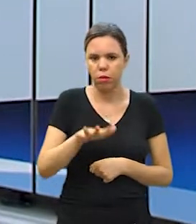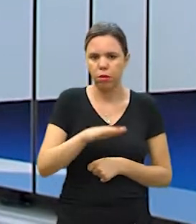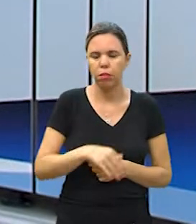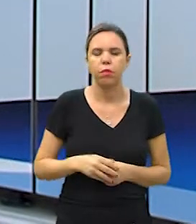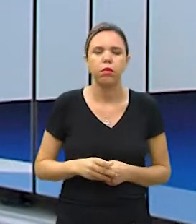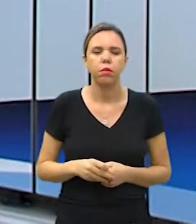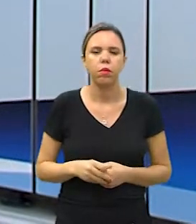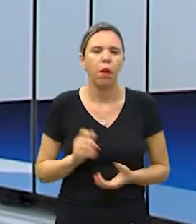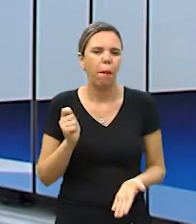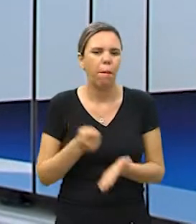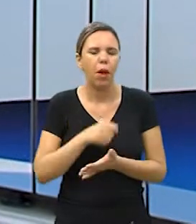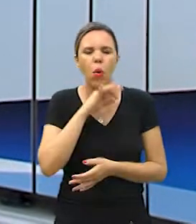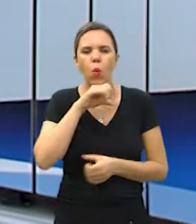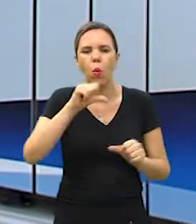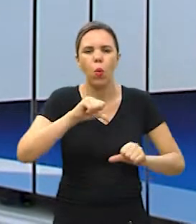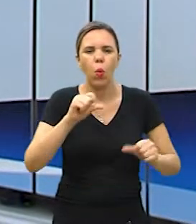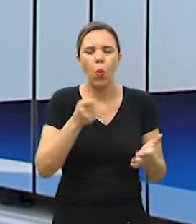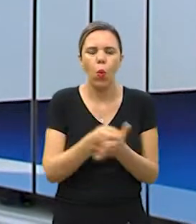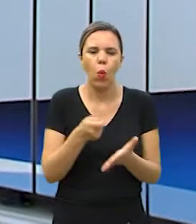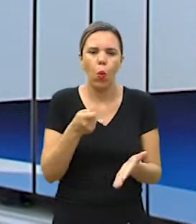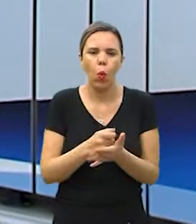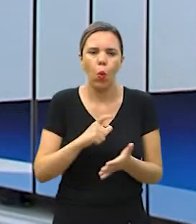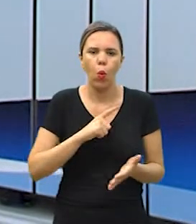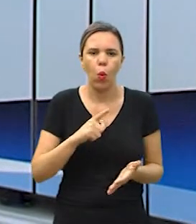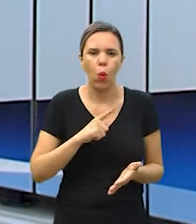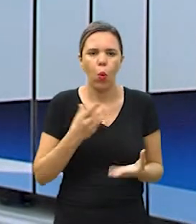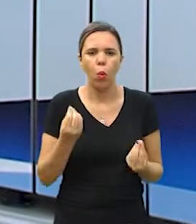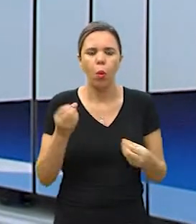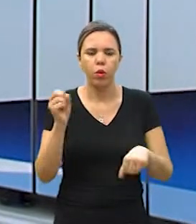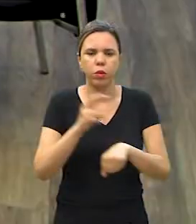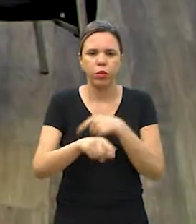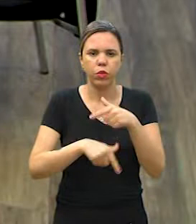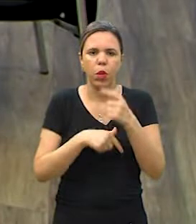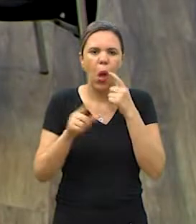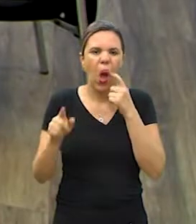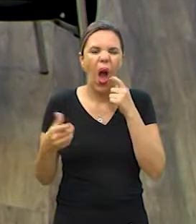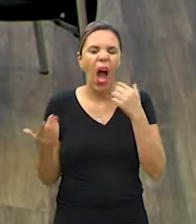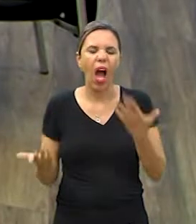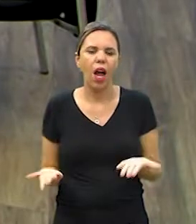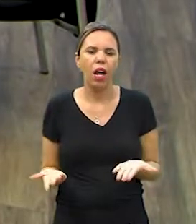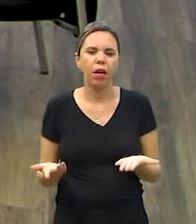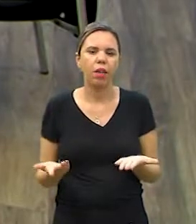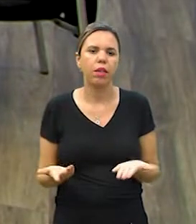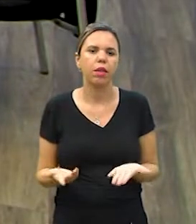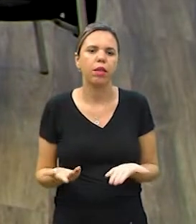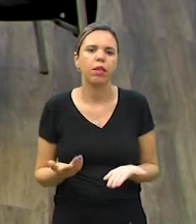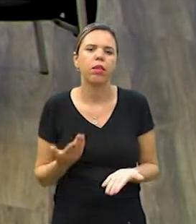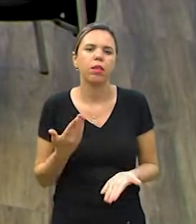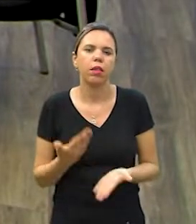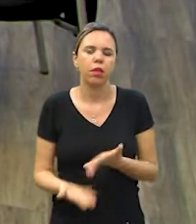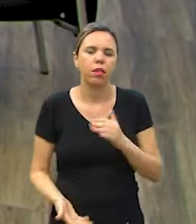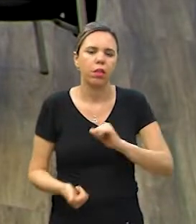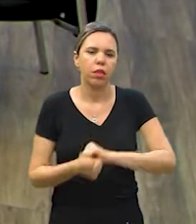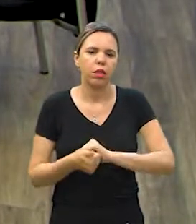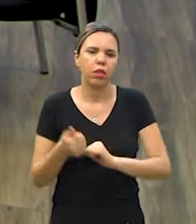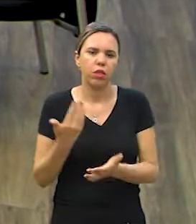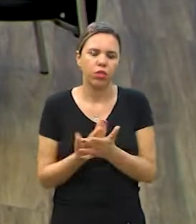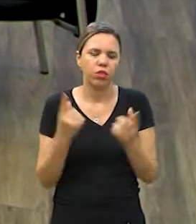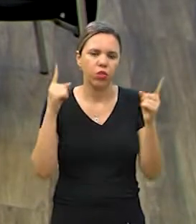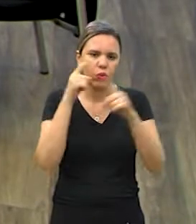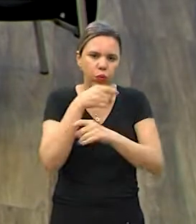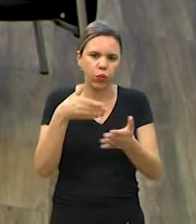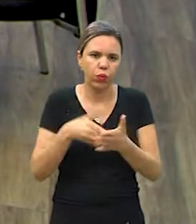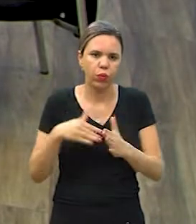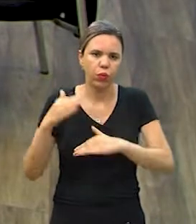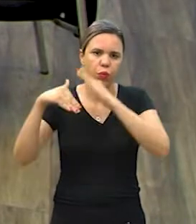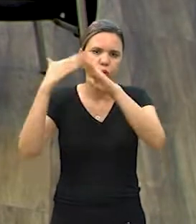geral, ele é mal remunerado, o que obriga a ter diversos empregos. Com isso, derrubando qualidade das aulas e